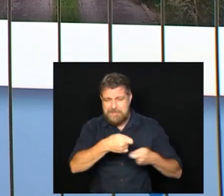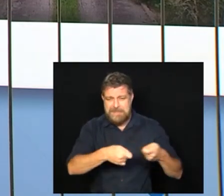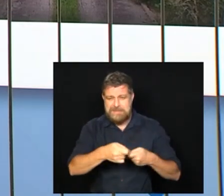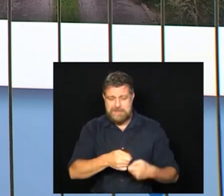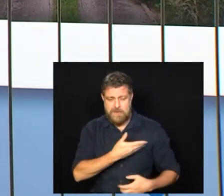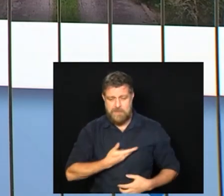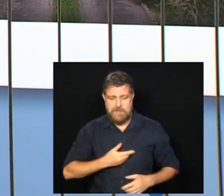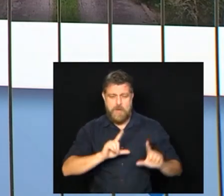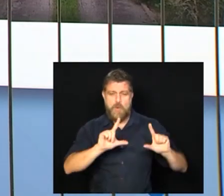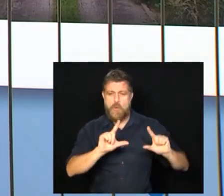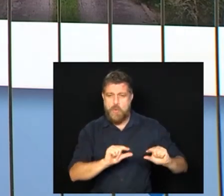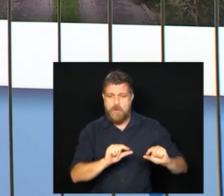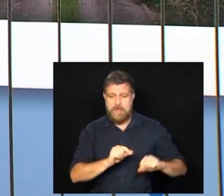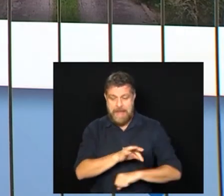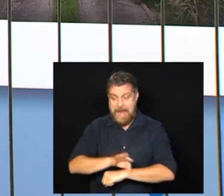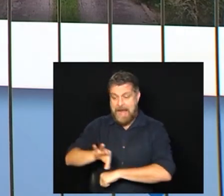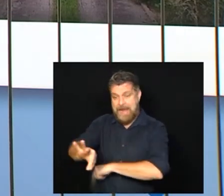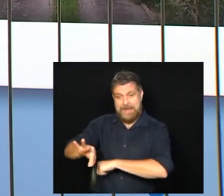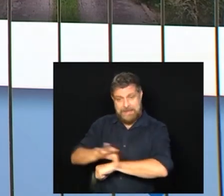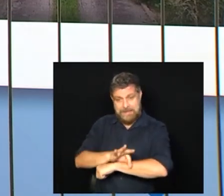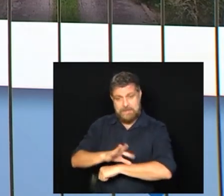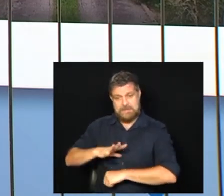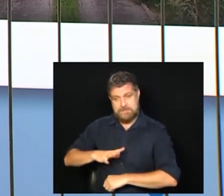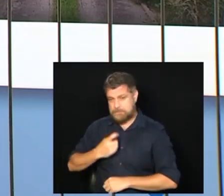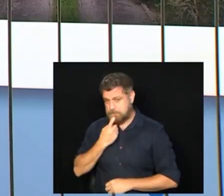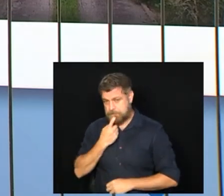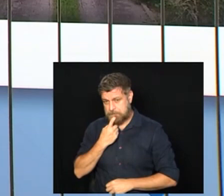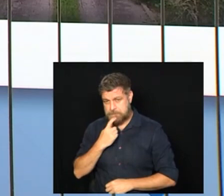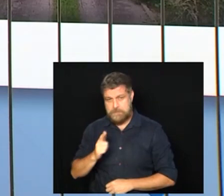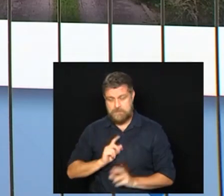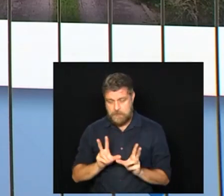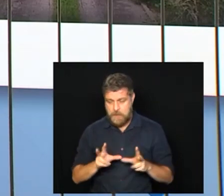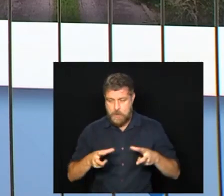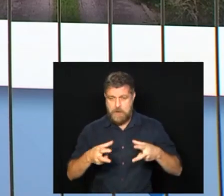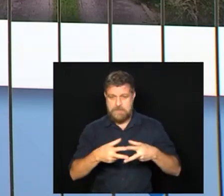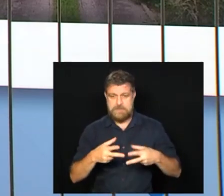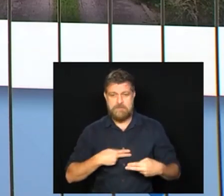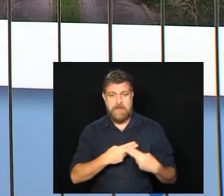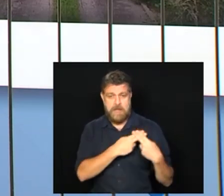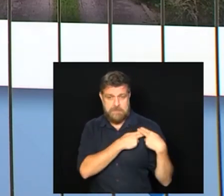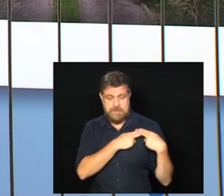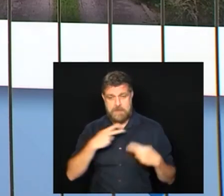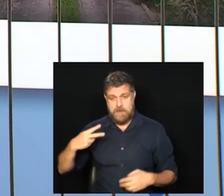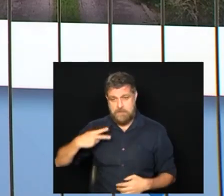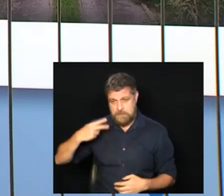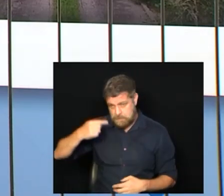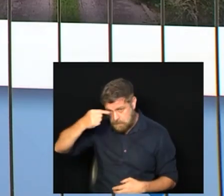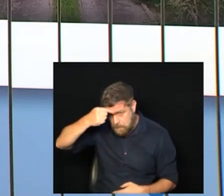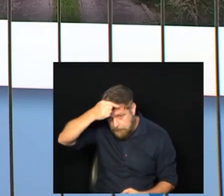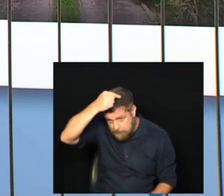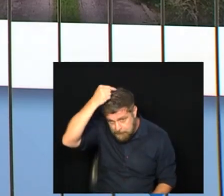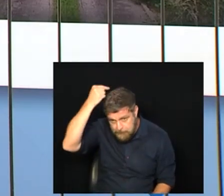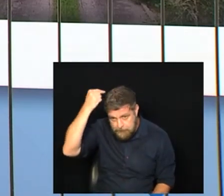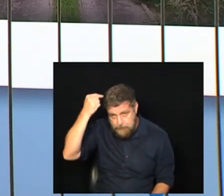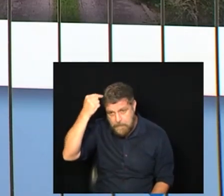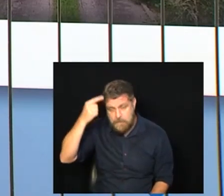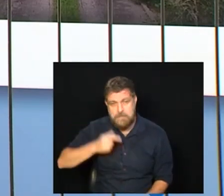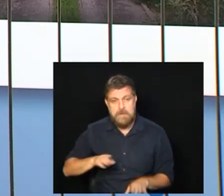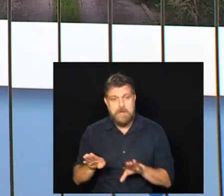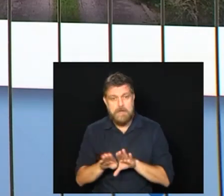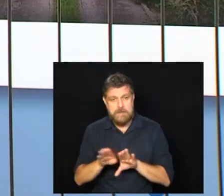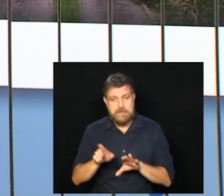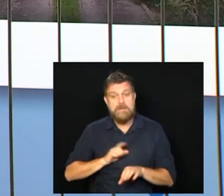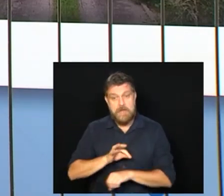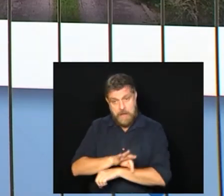pública, arquitetos aqui da cidade de Campinas. A comissão é presidida pelo vereador Paulo Gaspar, que também